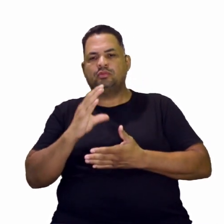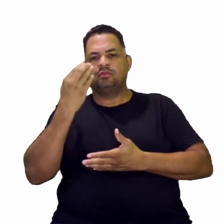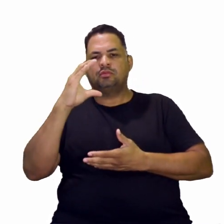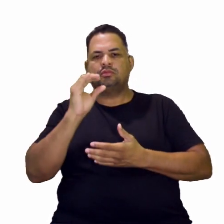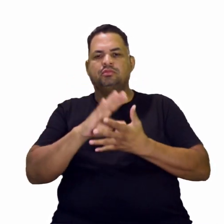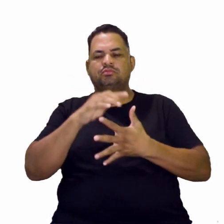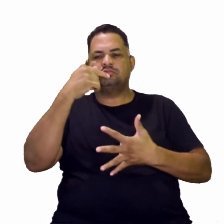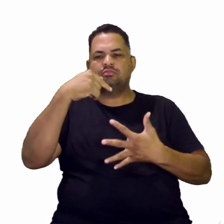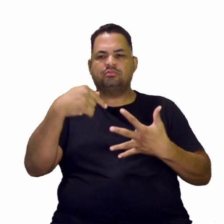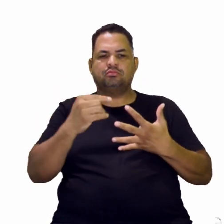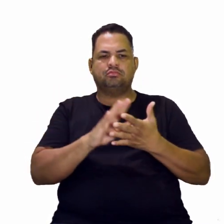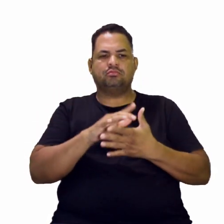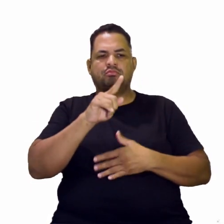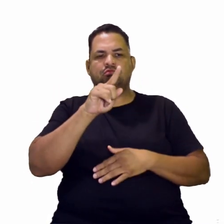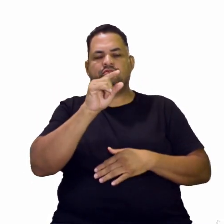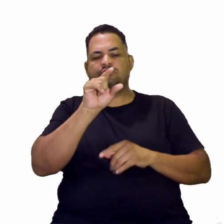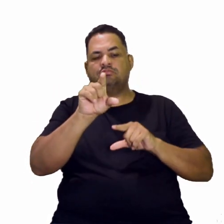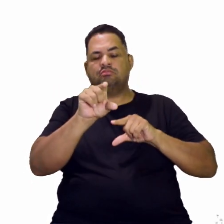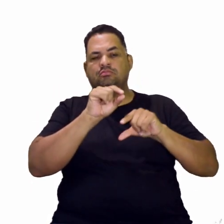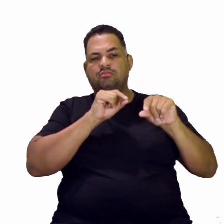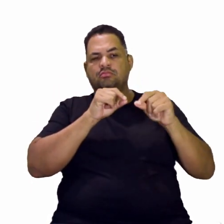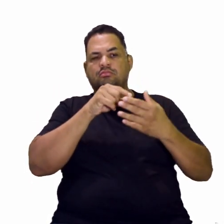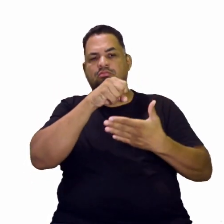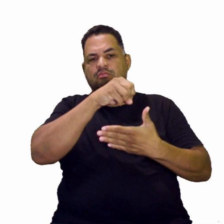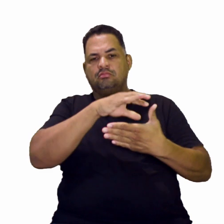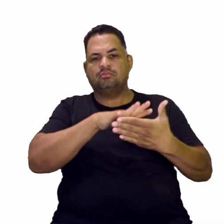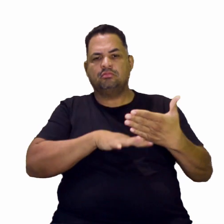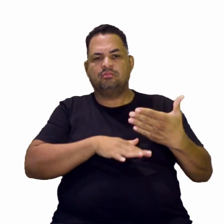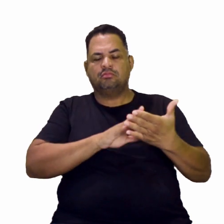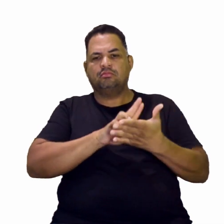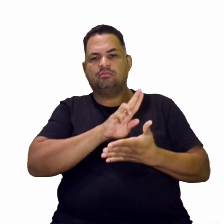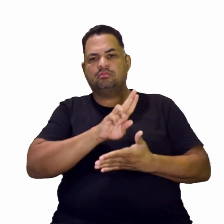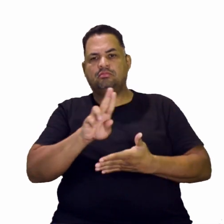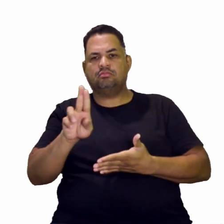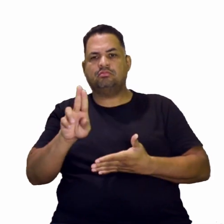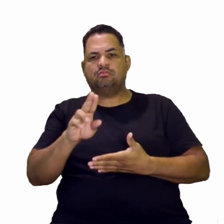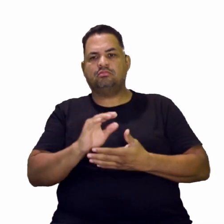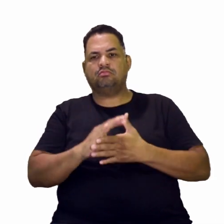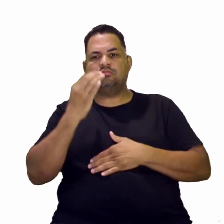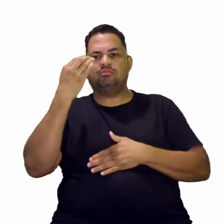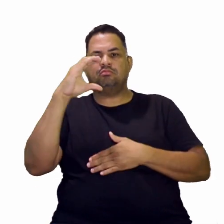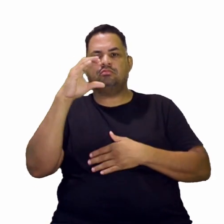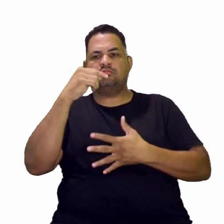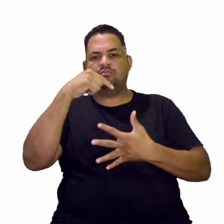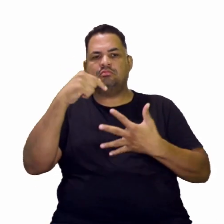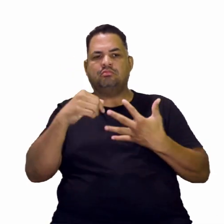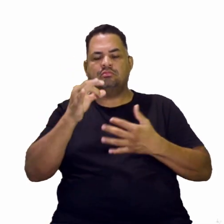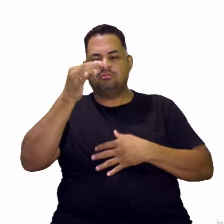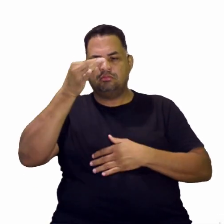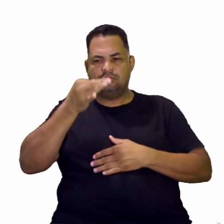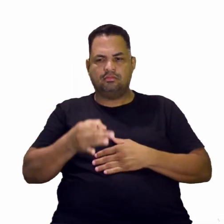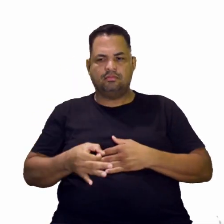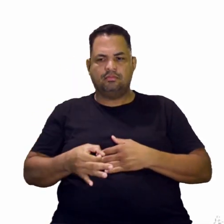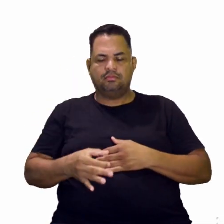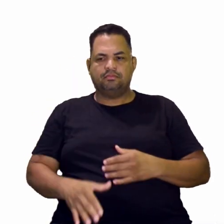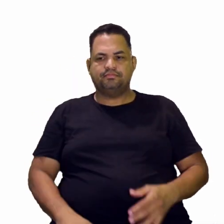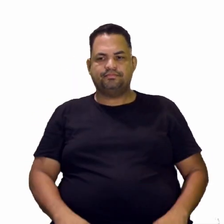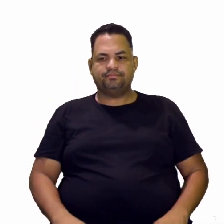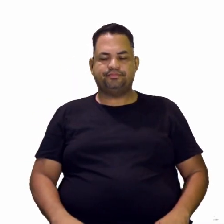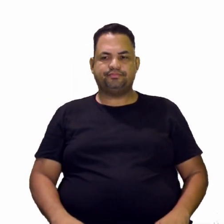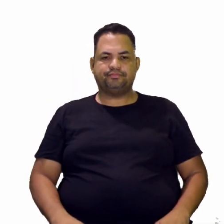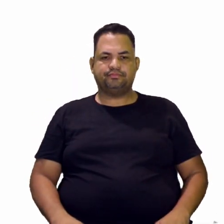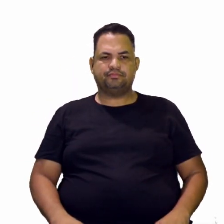uma espécie, marque a alternativa cuja escrita do nome científico da espécie está